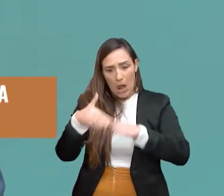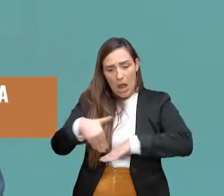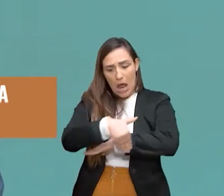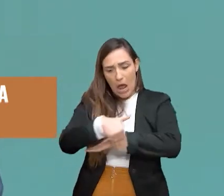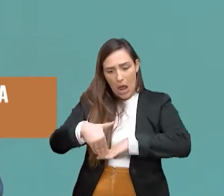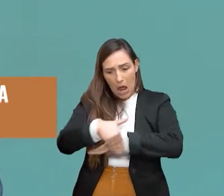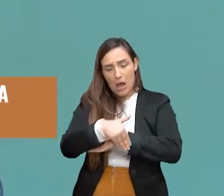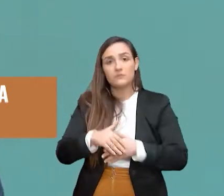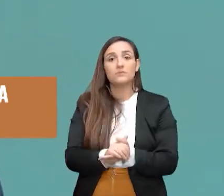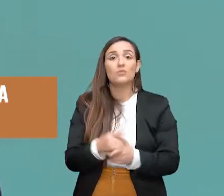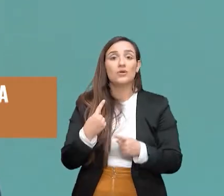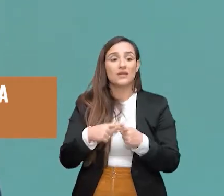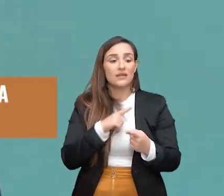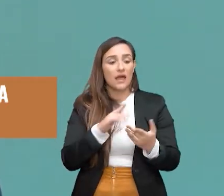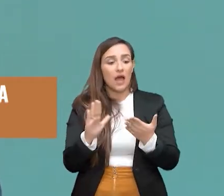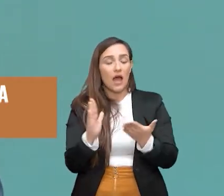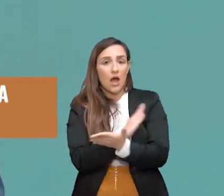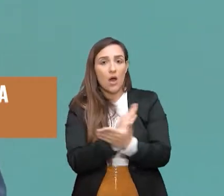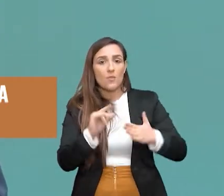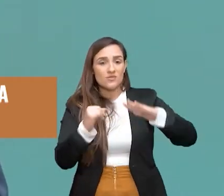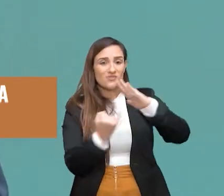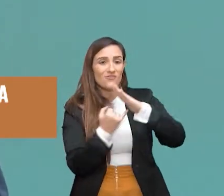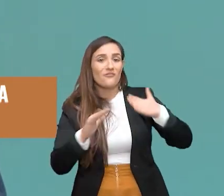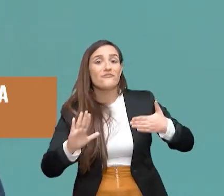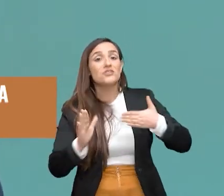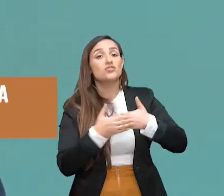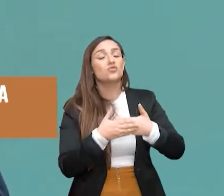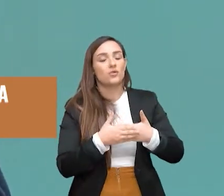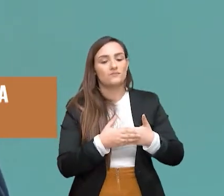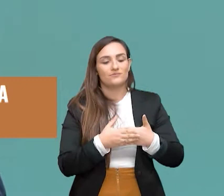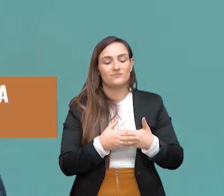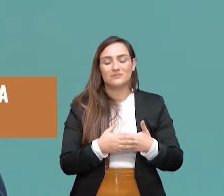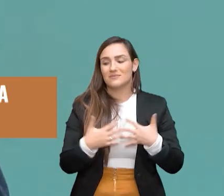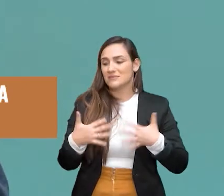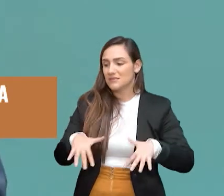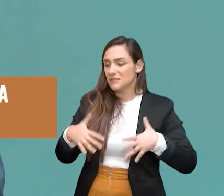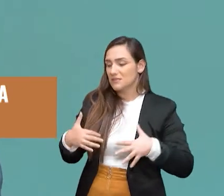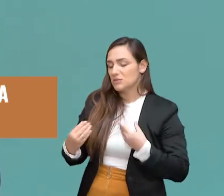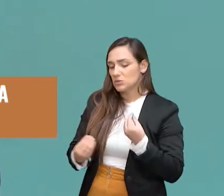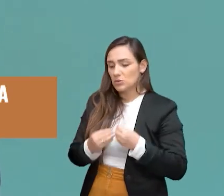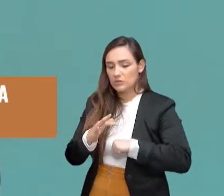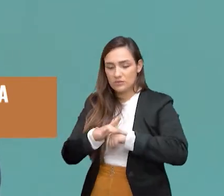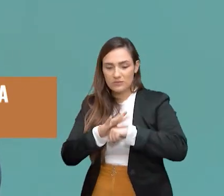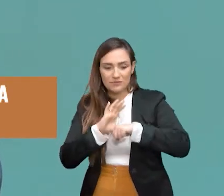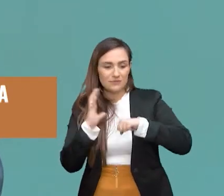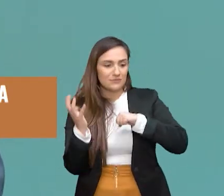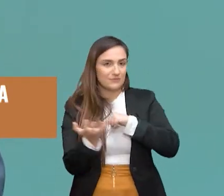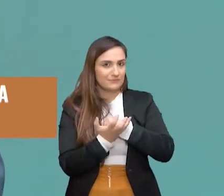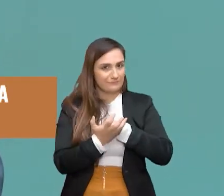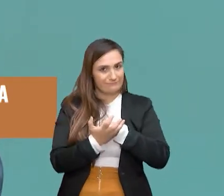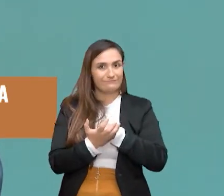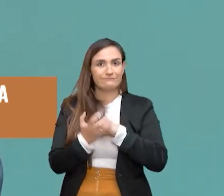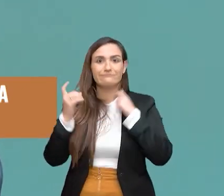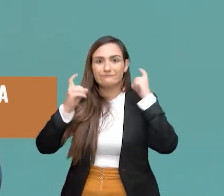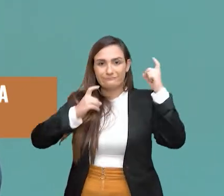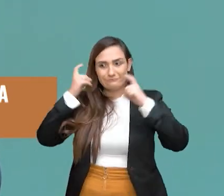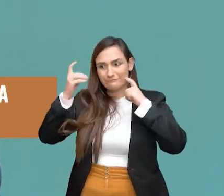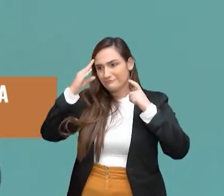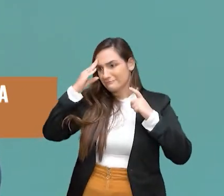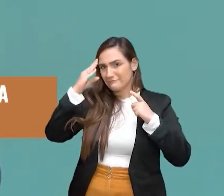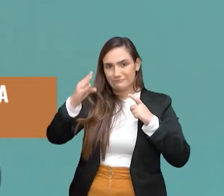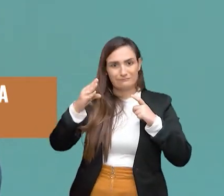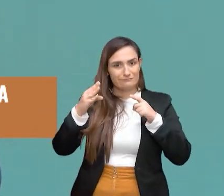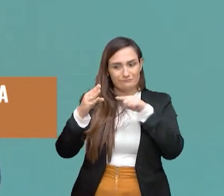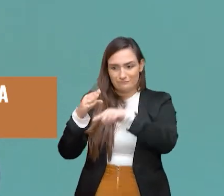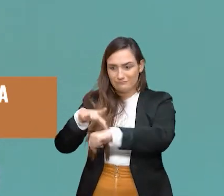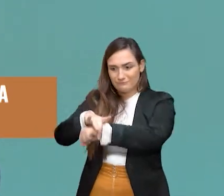pandemia, com o fechamento de algumas instituições e aquele medo, aquele receio da Covid, houve uma